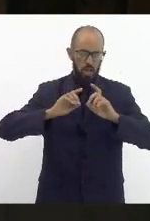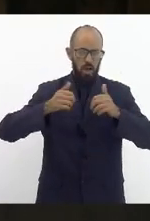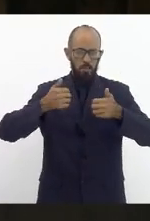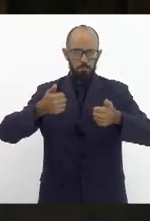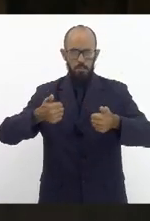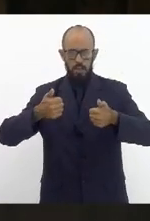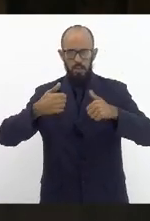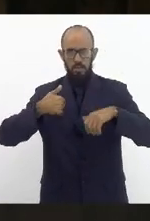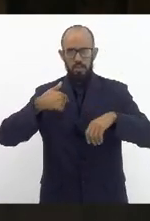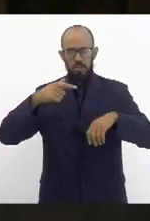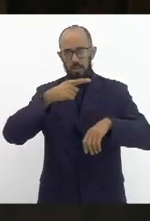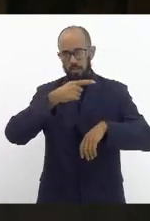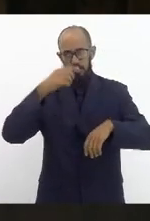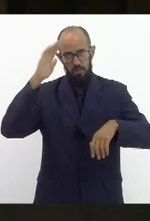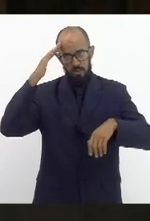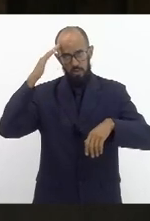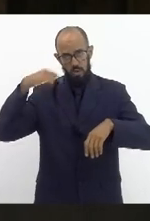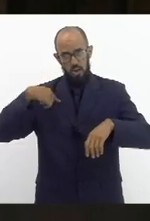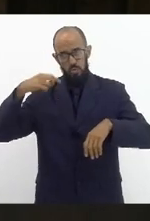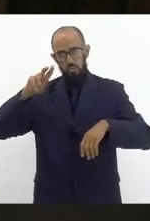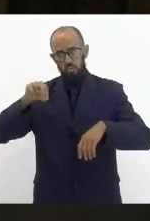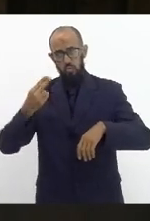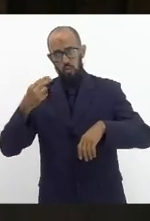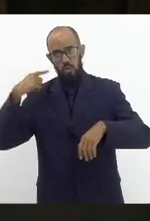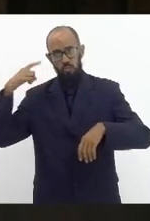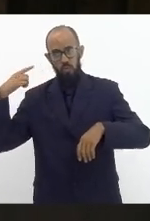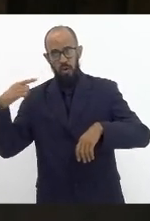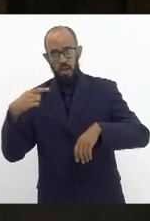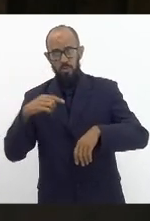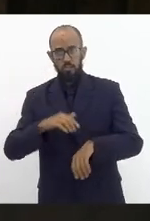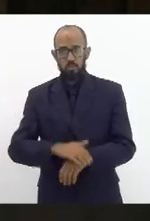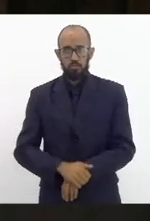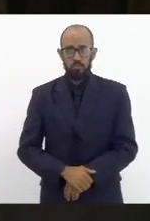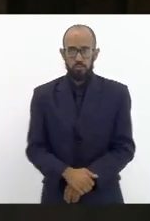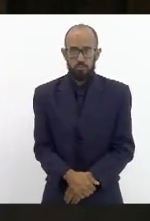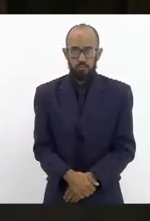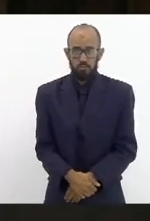entendedor. Eu sou da área do direito, sou advogado.